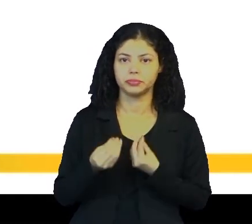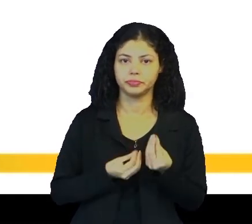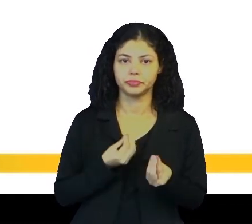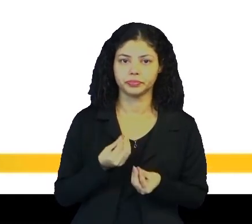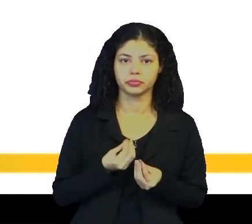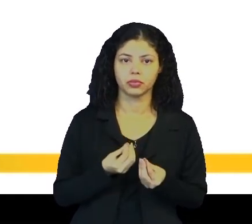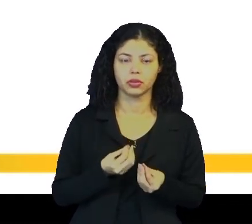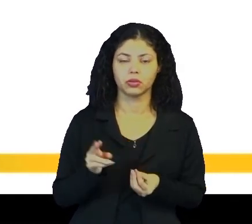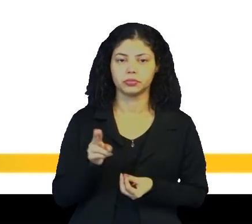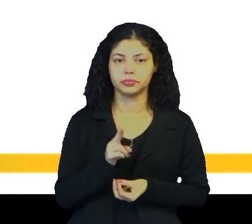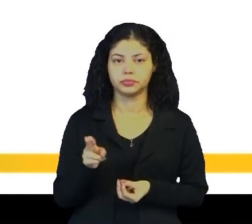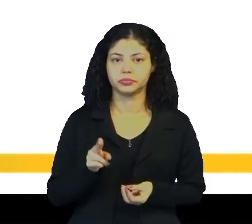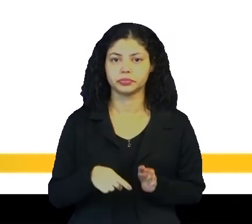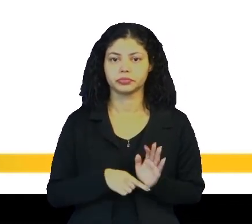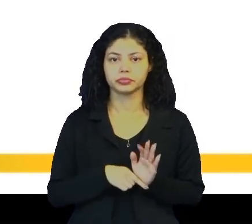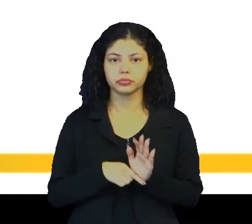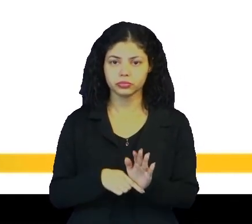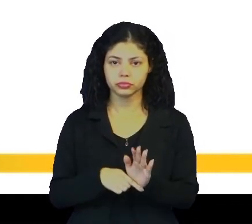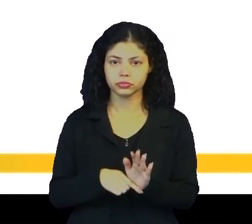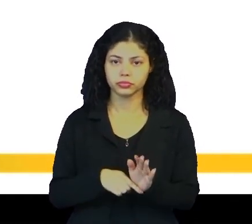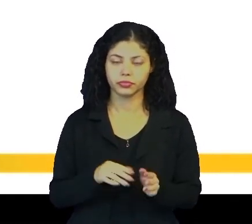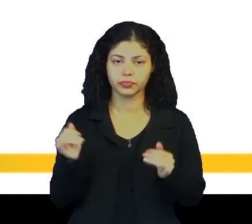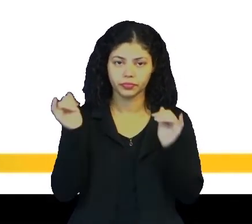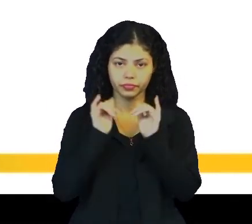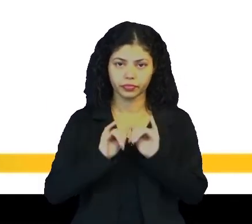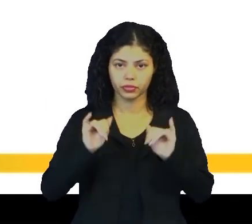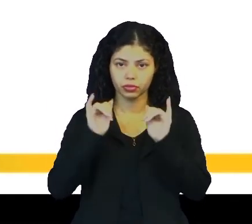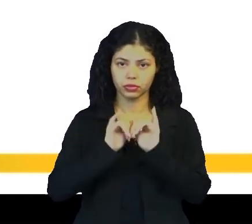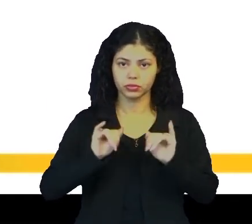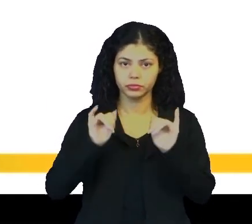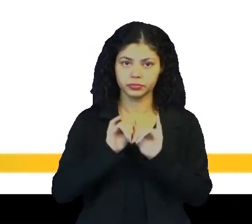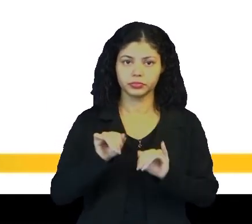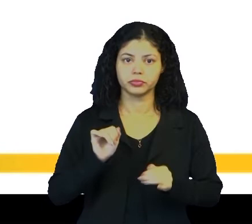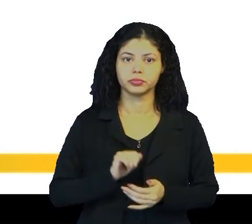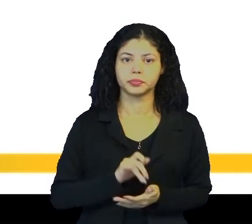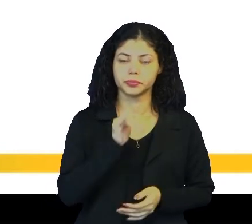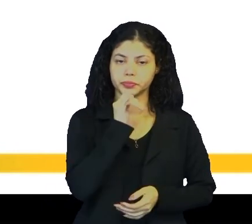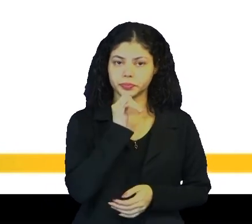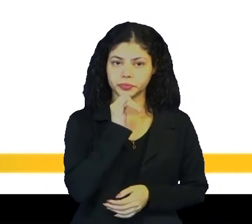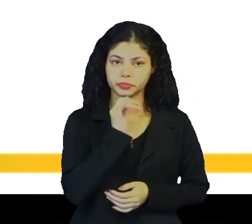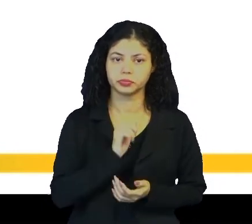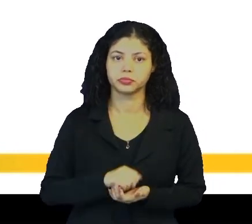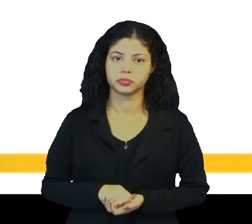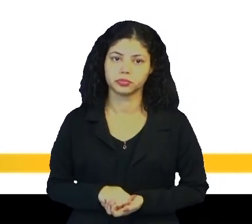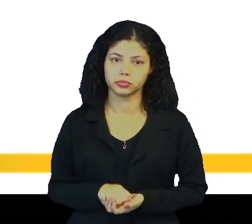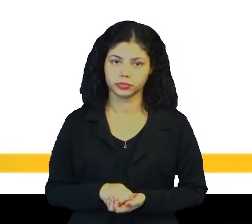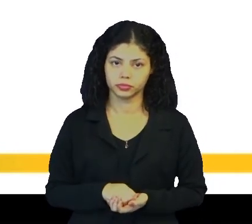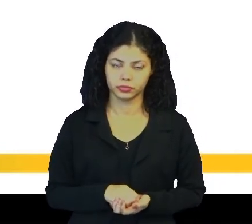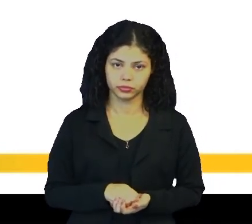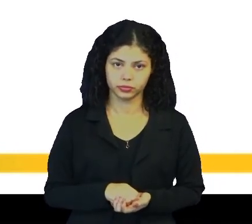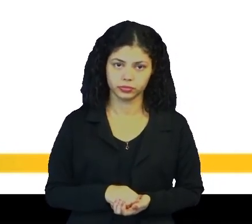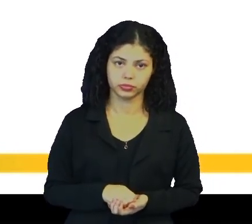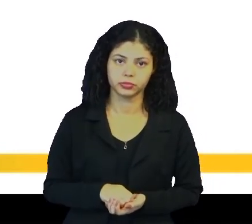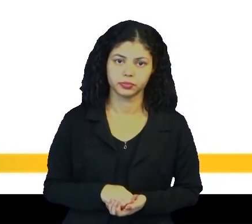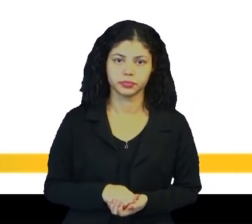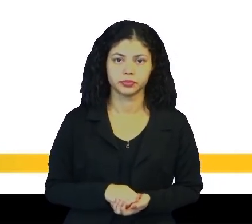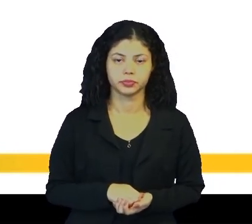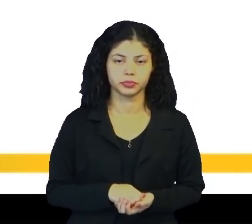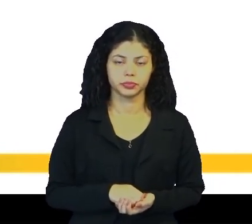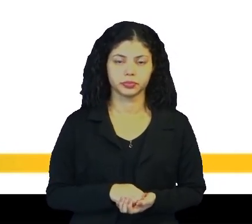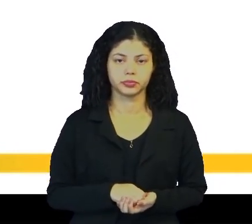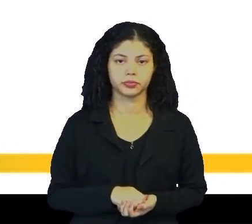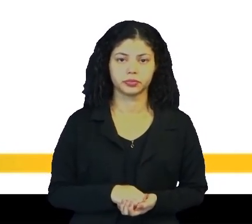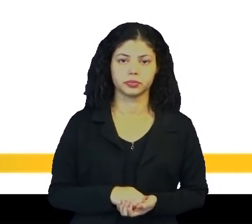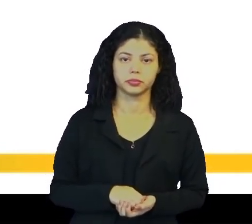nome indica, ela adiciona informações à frase. Exemplo, she visited Los Angeles and New